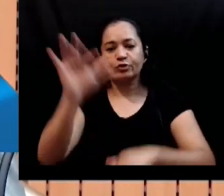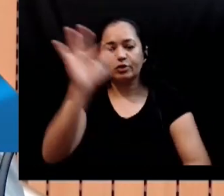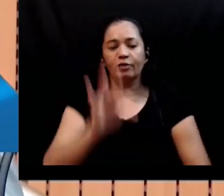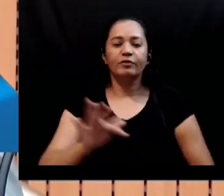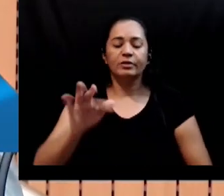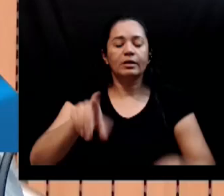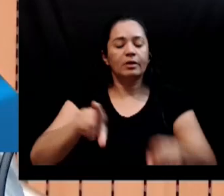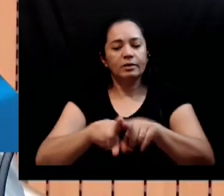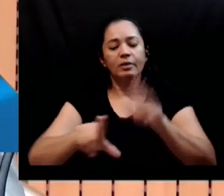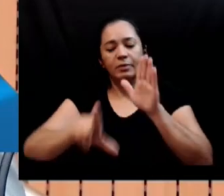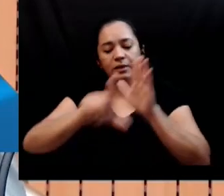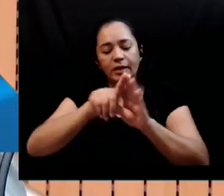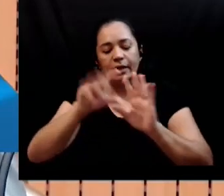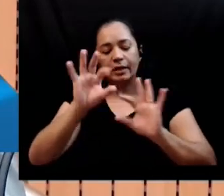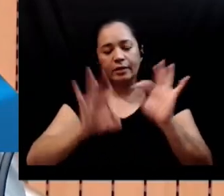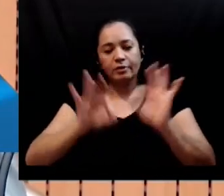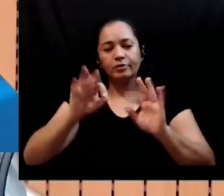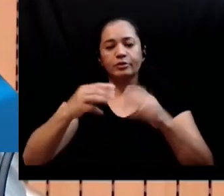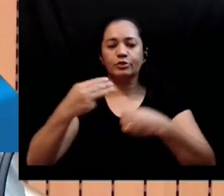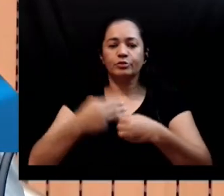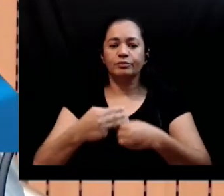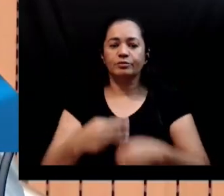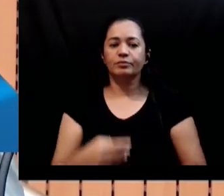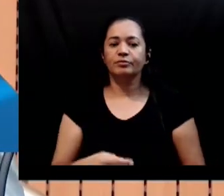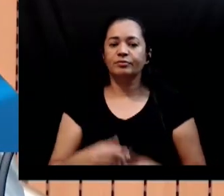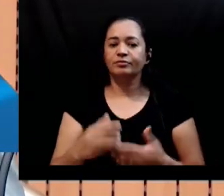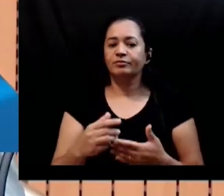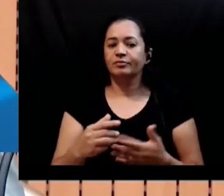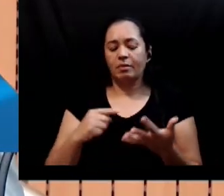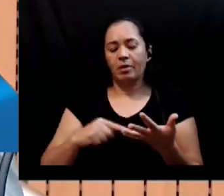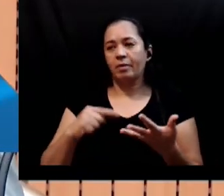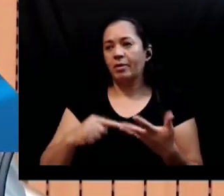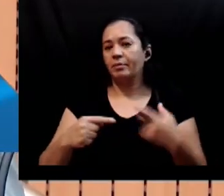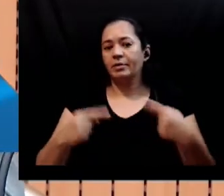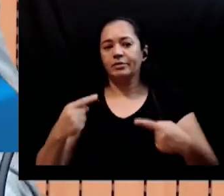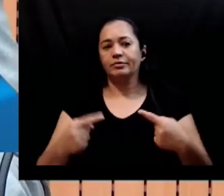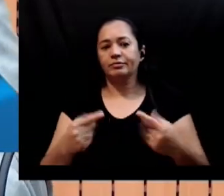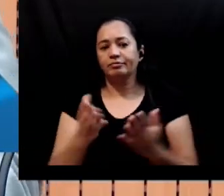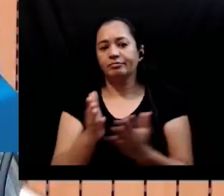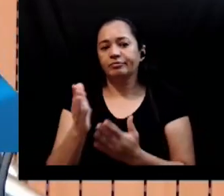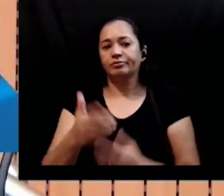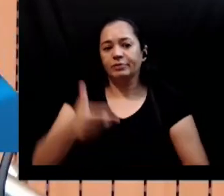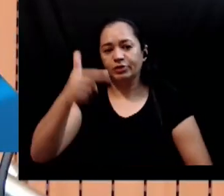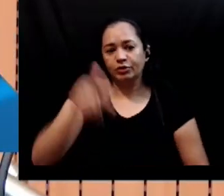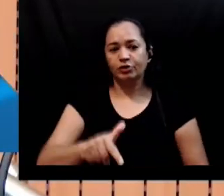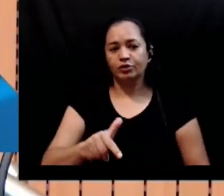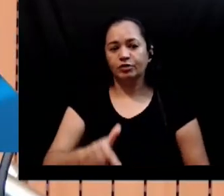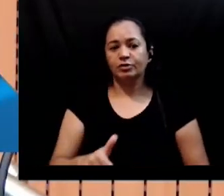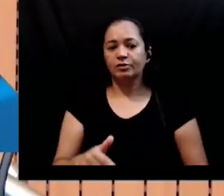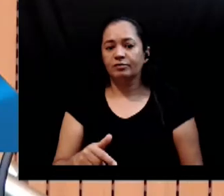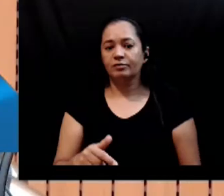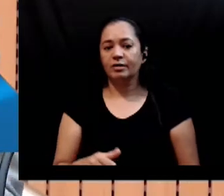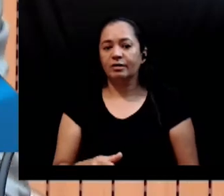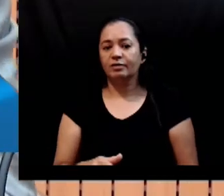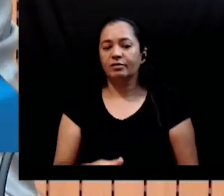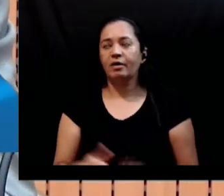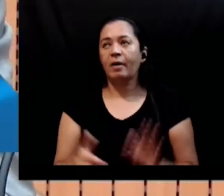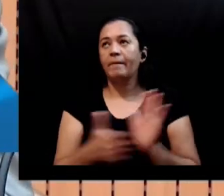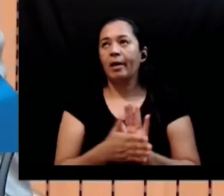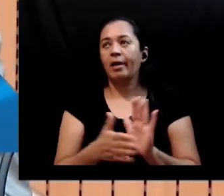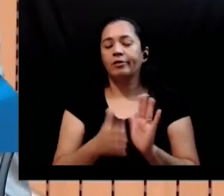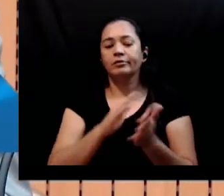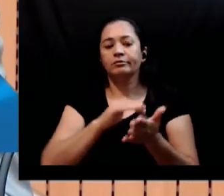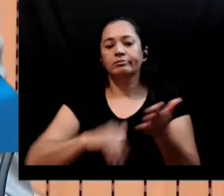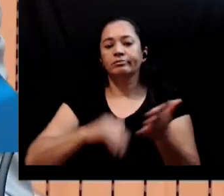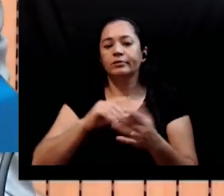orgânica do município. Então, foge a discussão para, mais uma vez, tentar ficar obstruindo pauta, enchendo linguiça,